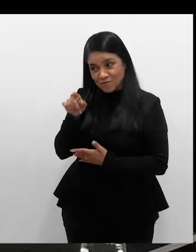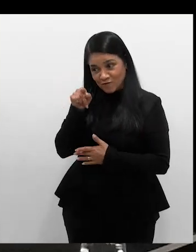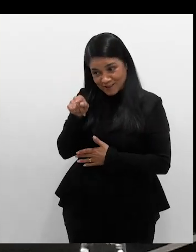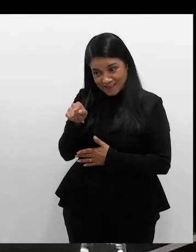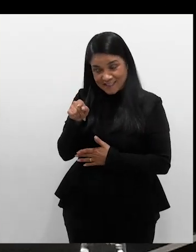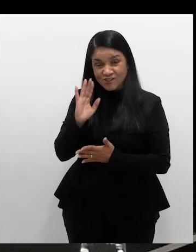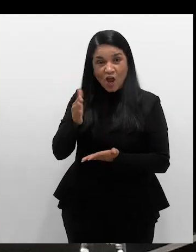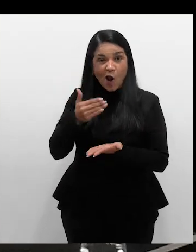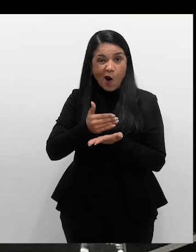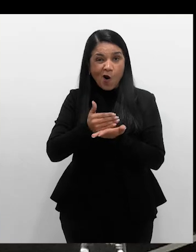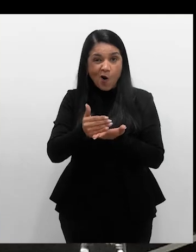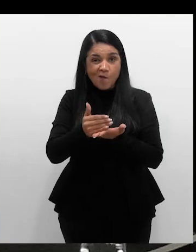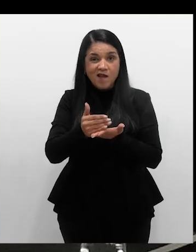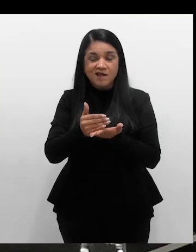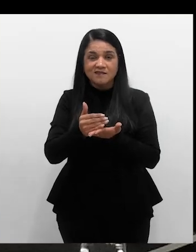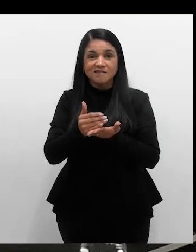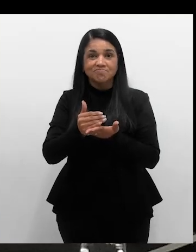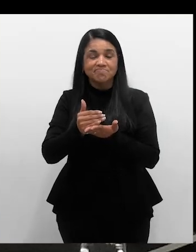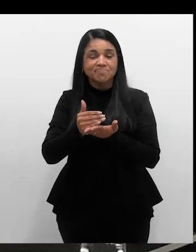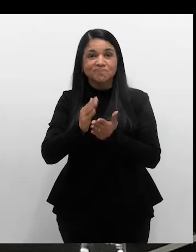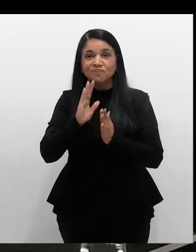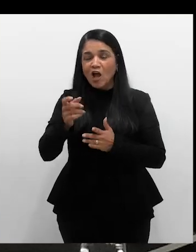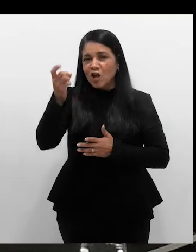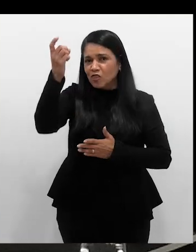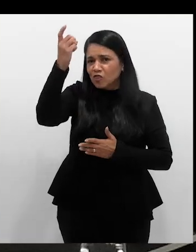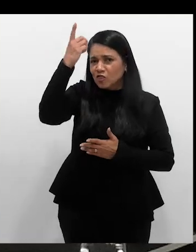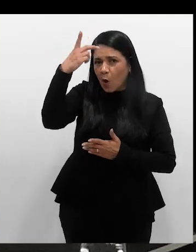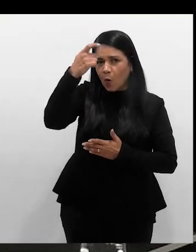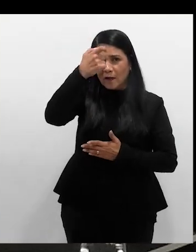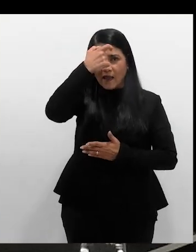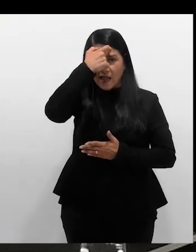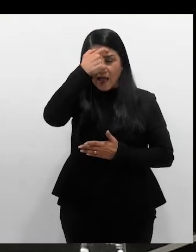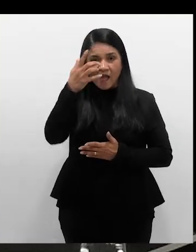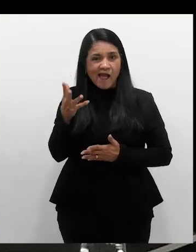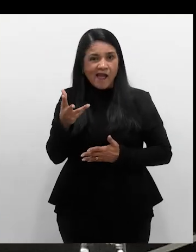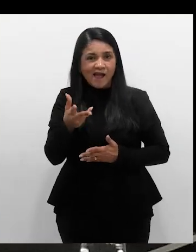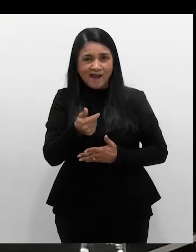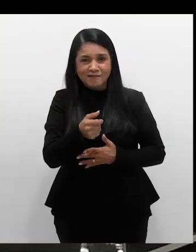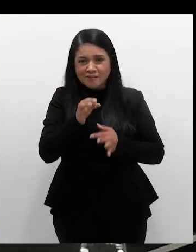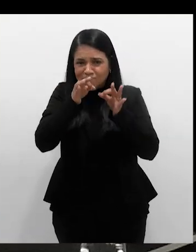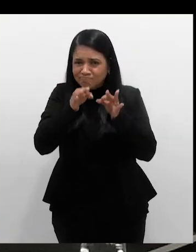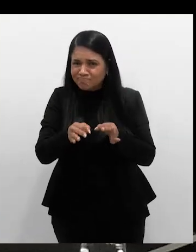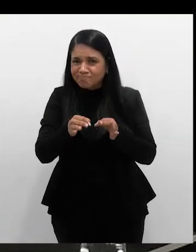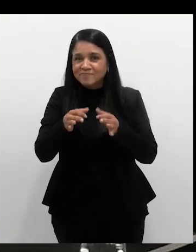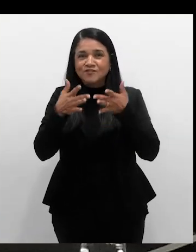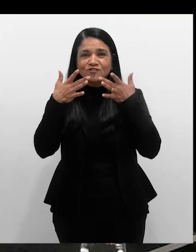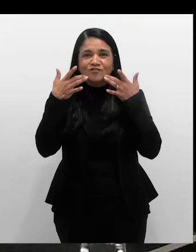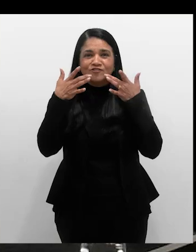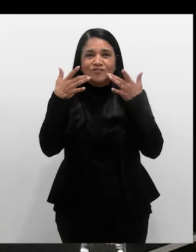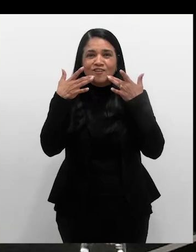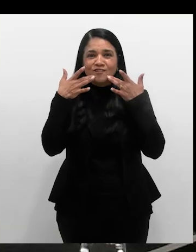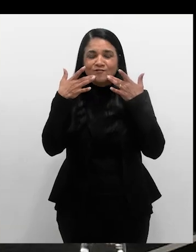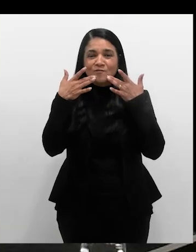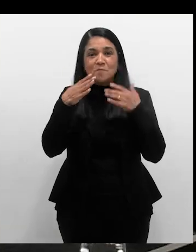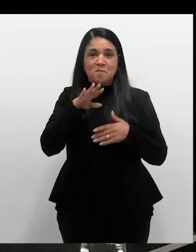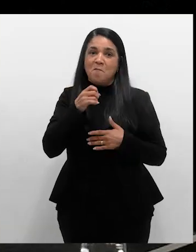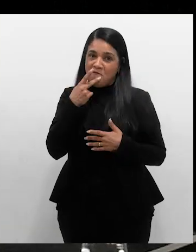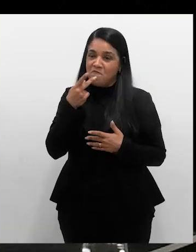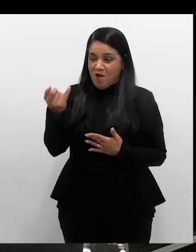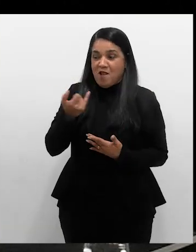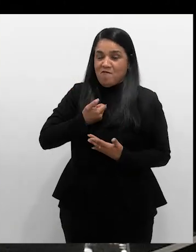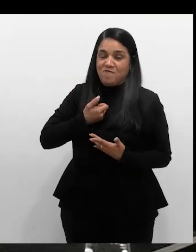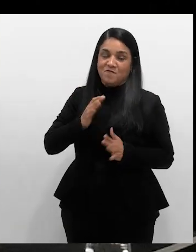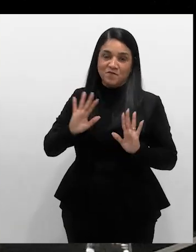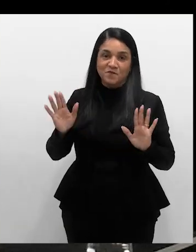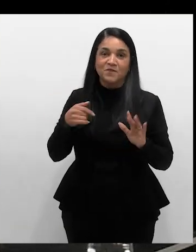da vida, que já começam bombando, né? O cara já começa fazendo direito, como dizia minha mãe. Para fazer, faz direito.